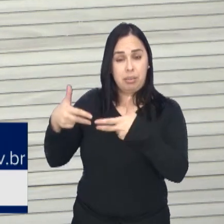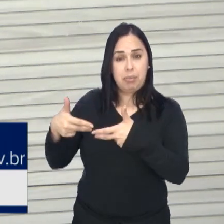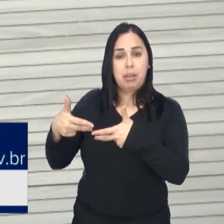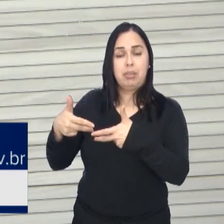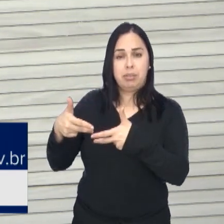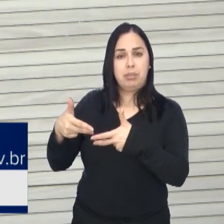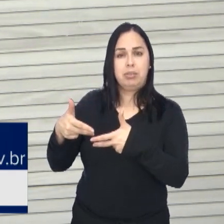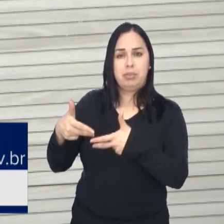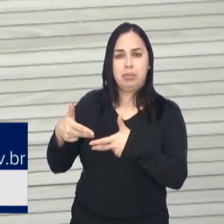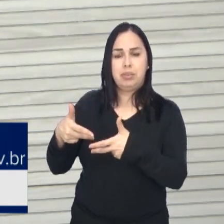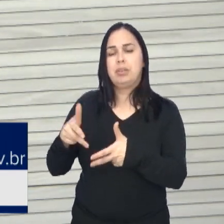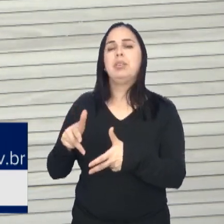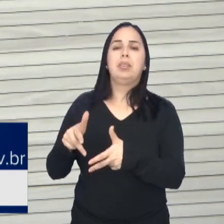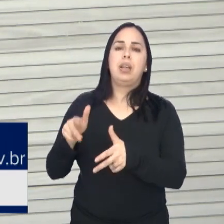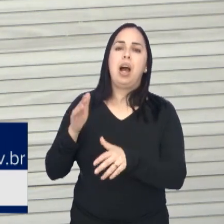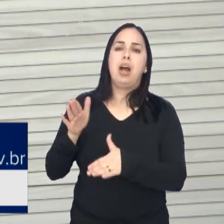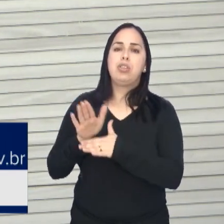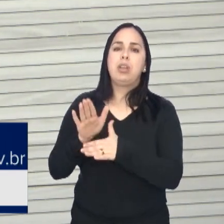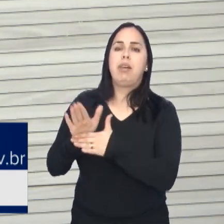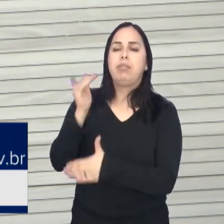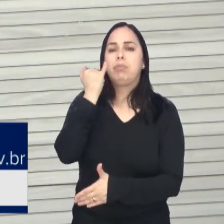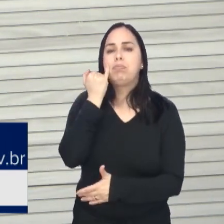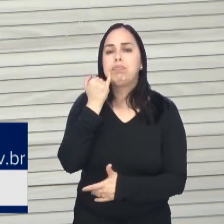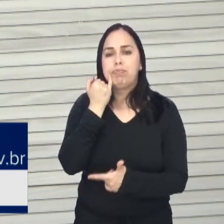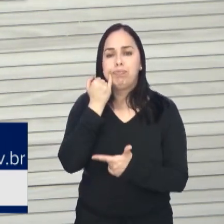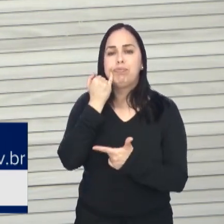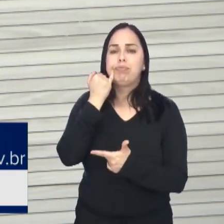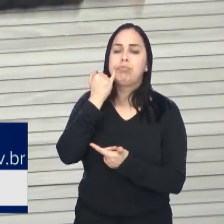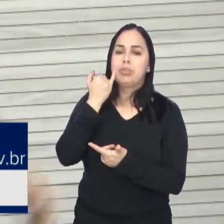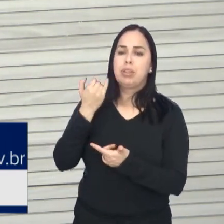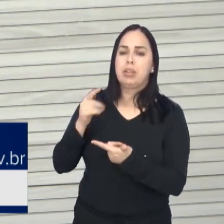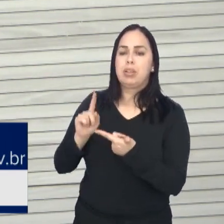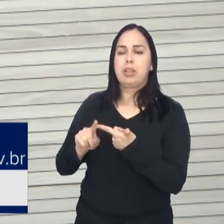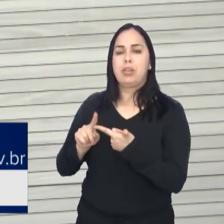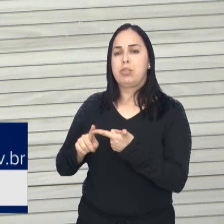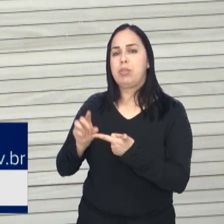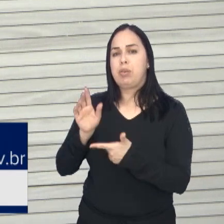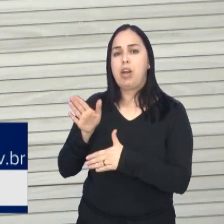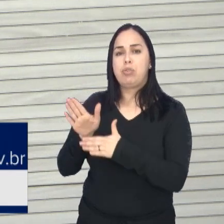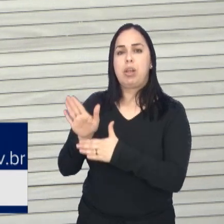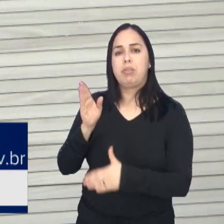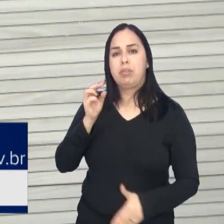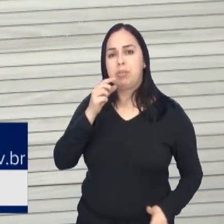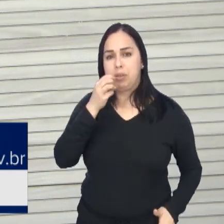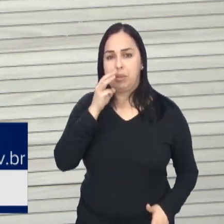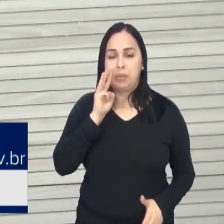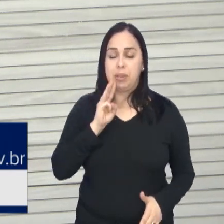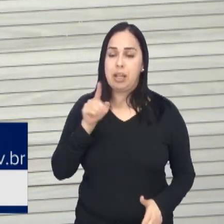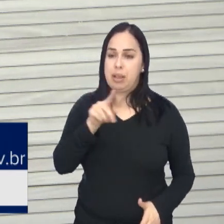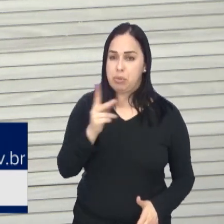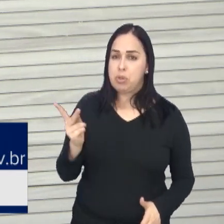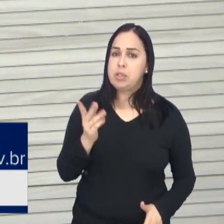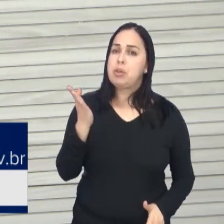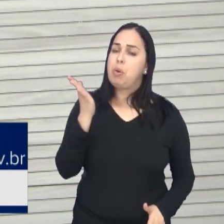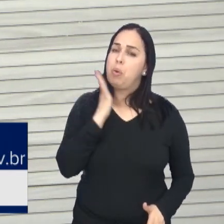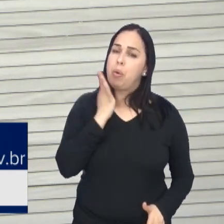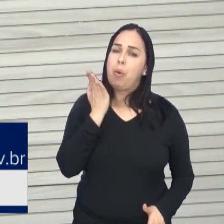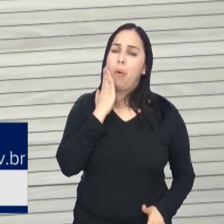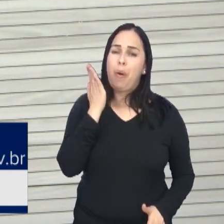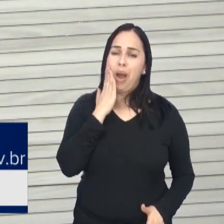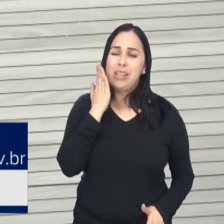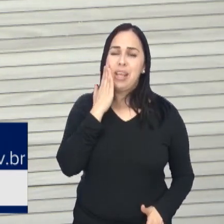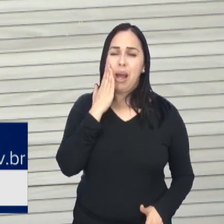Ana Paula, vereador Zé Luiz, Ana Paula, outros vereadores, vereador Walter Hayashi, sabe de quem eu estou falando, né? Trabalhou na